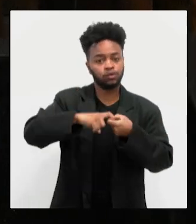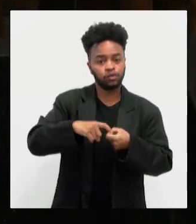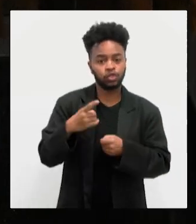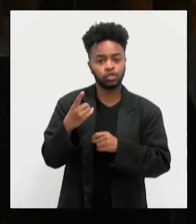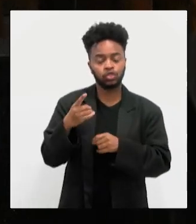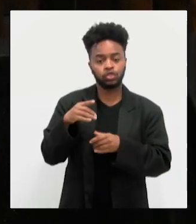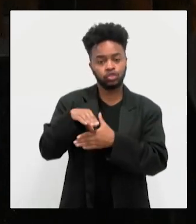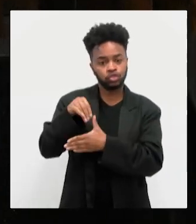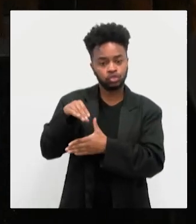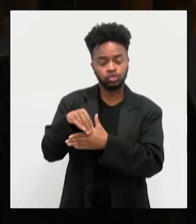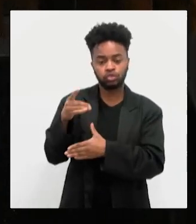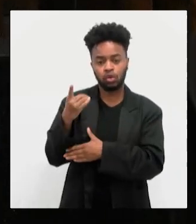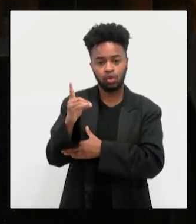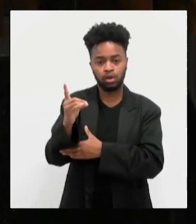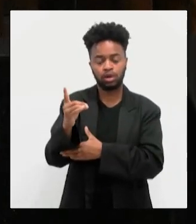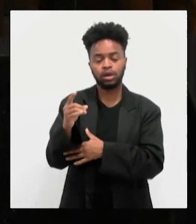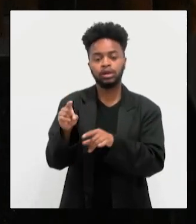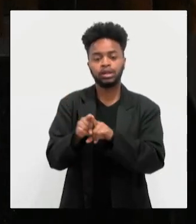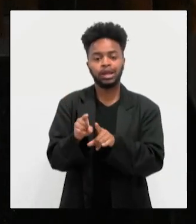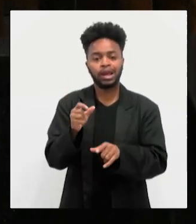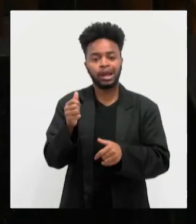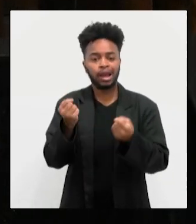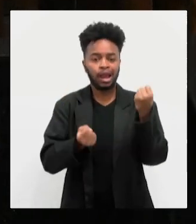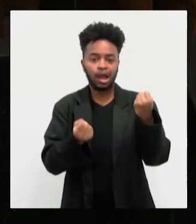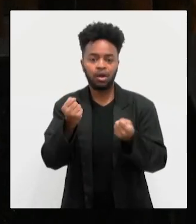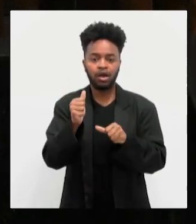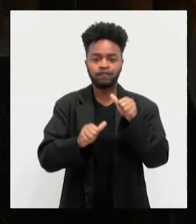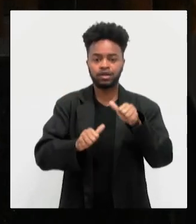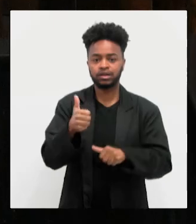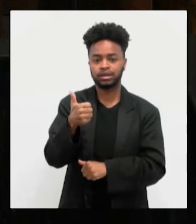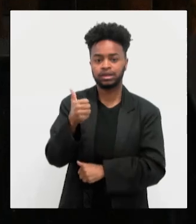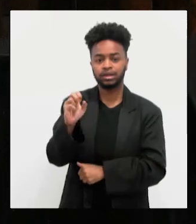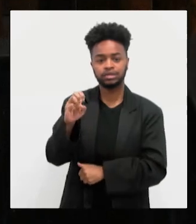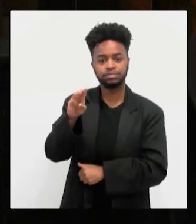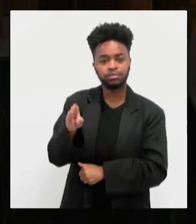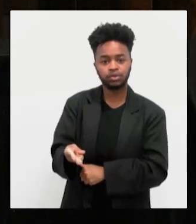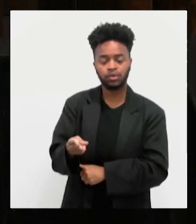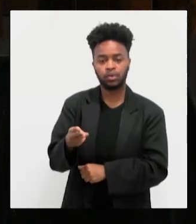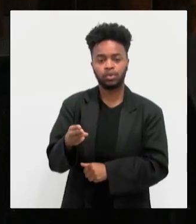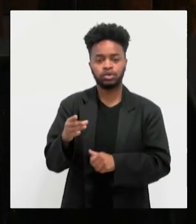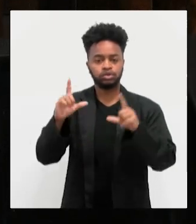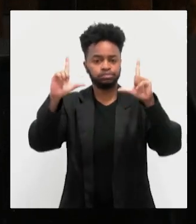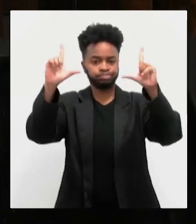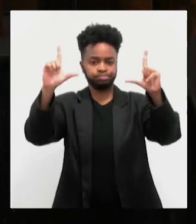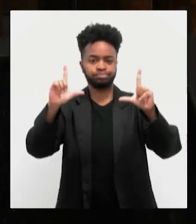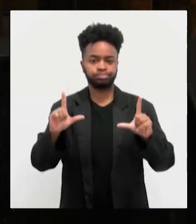dólar, carros avaliados em 15 milhões, obras de arte,